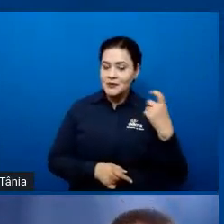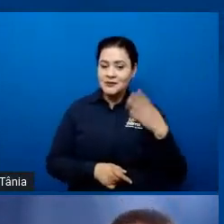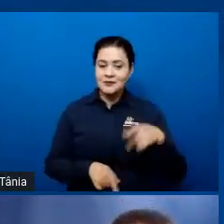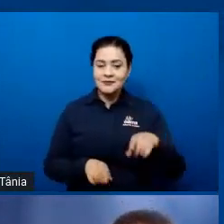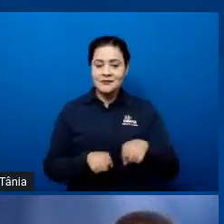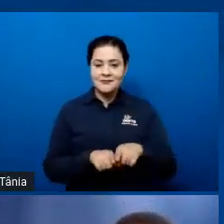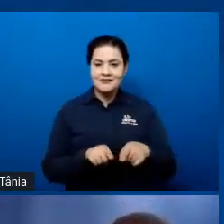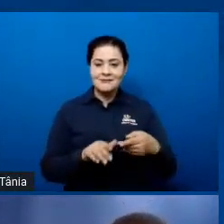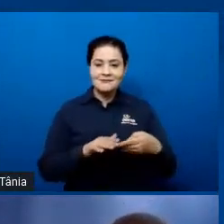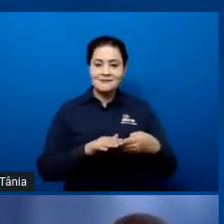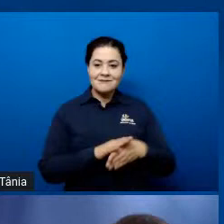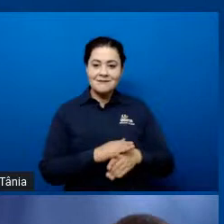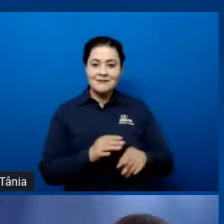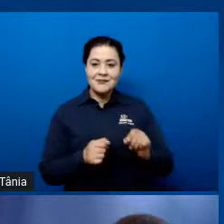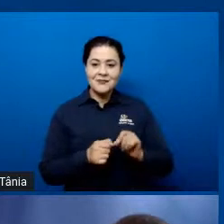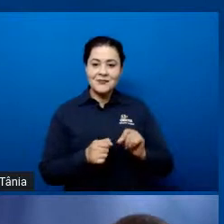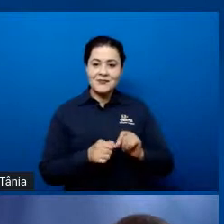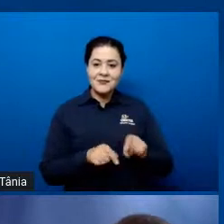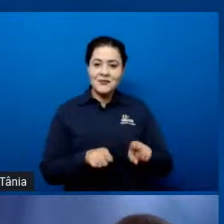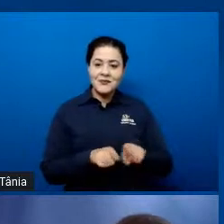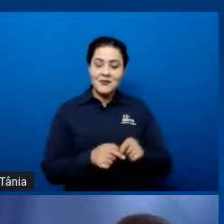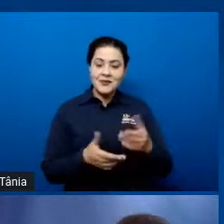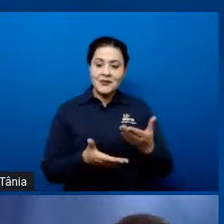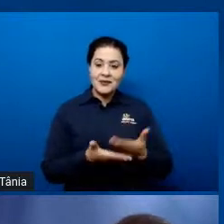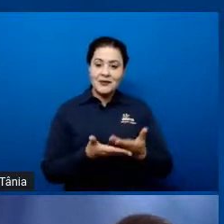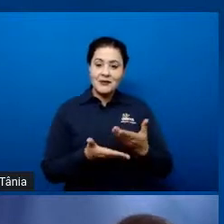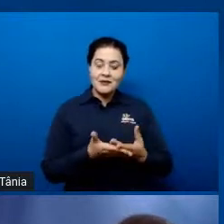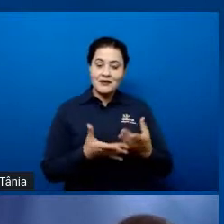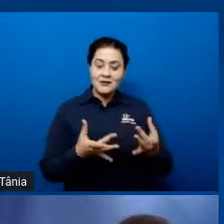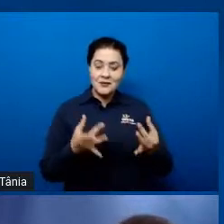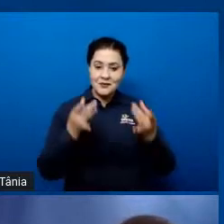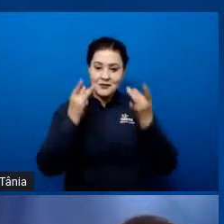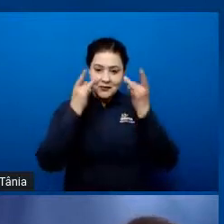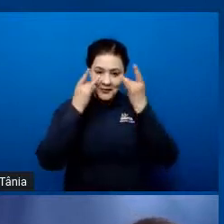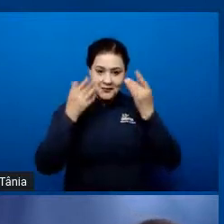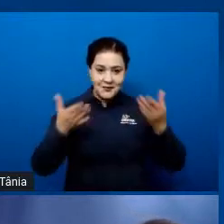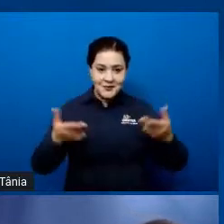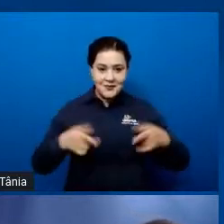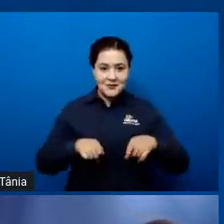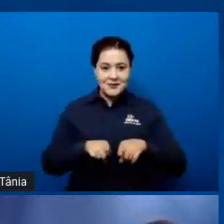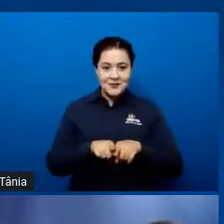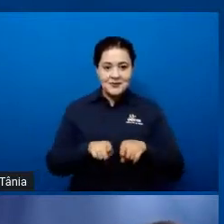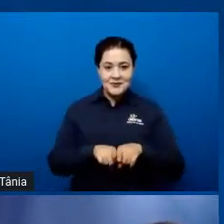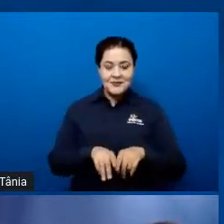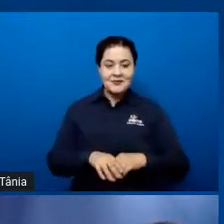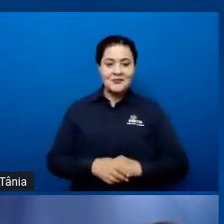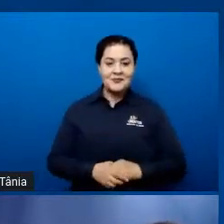Exatamente. Tô fazendo aula ao vivo aqui, entendeu? Esse, ó.